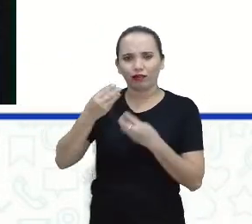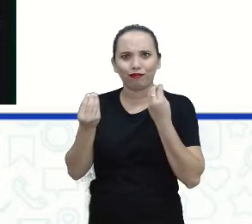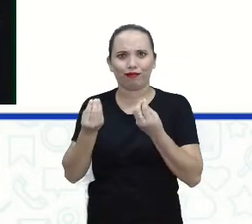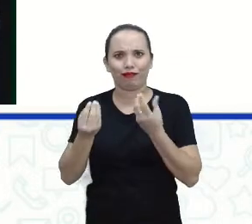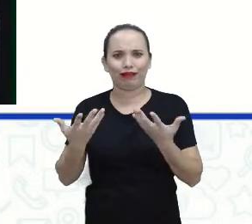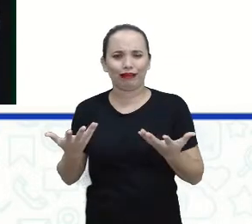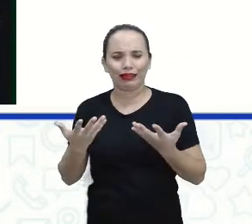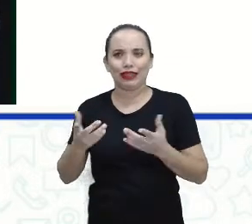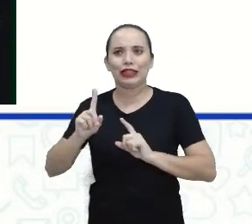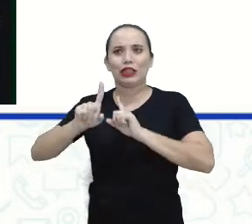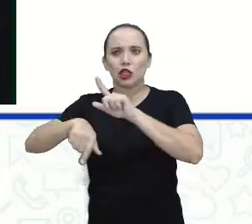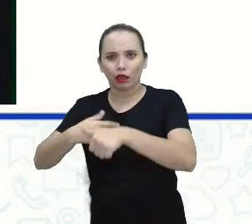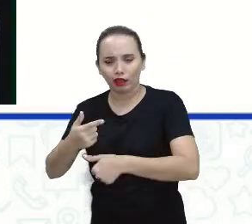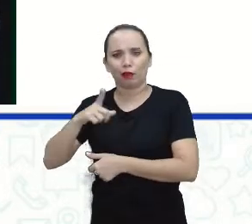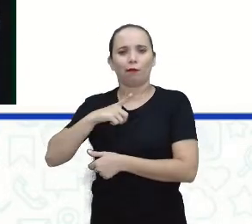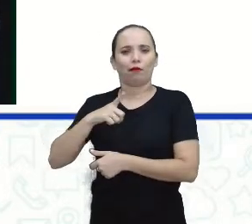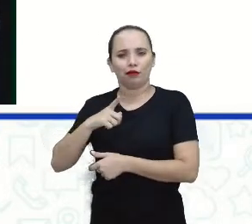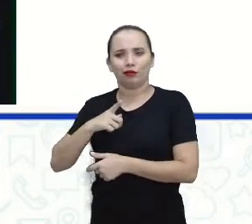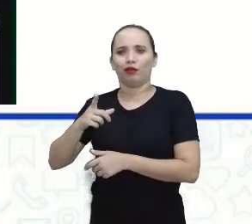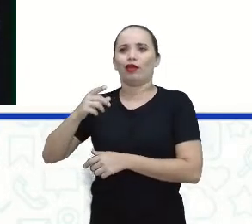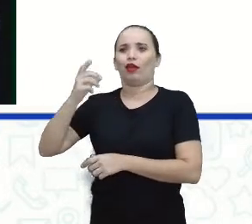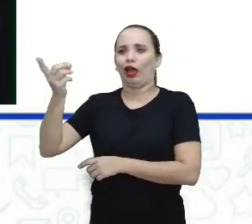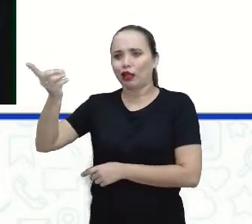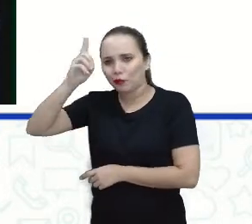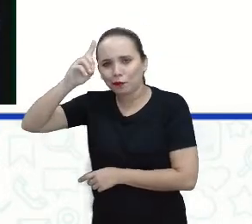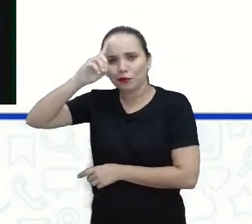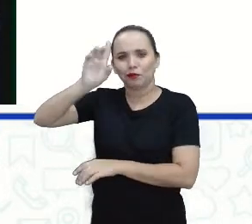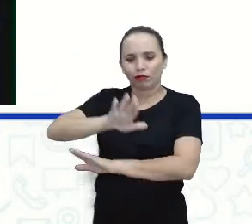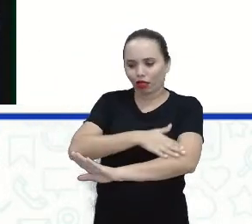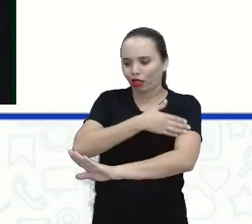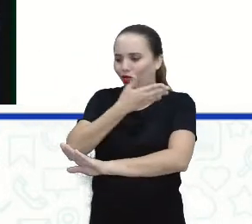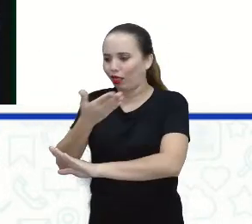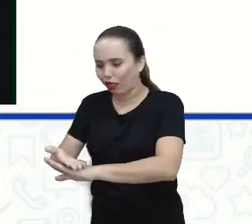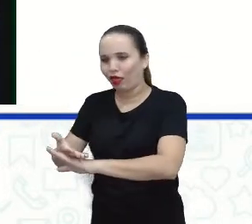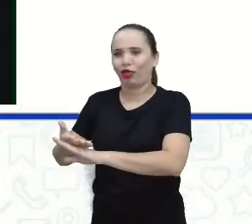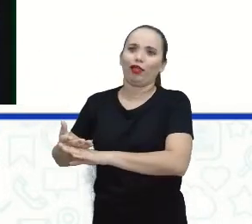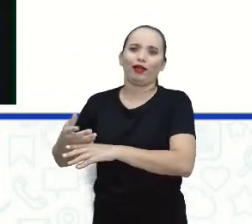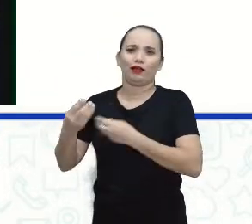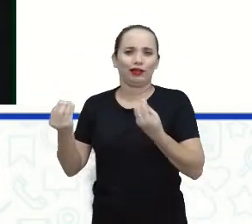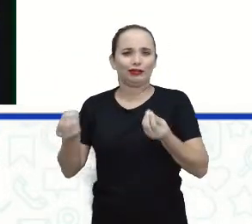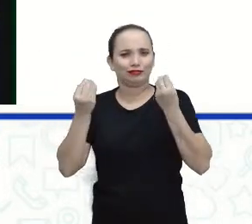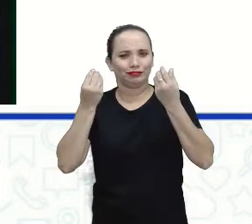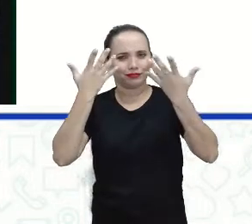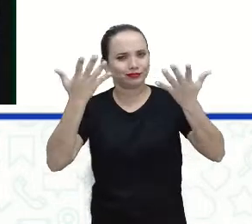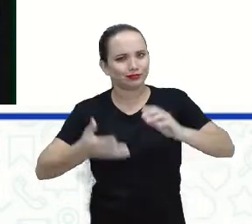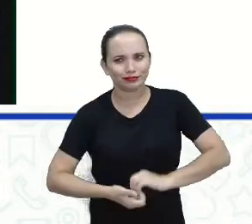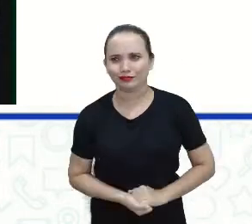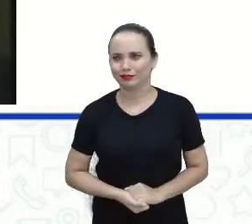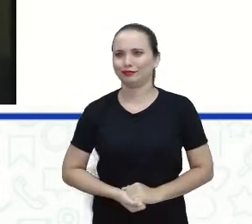E os mestiços trabalham de dia e de noite, à luz das velas. É uma maravilha.